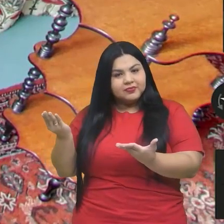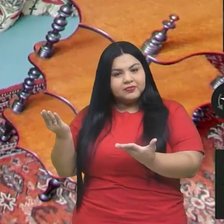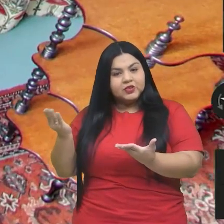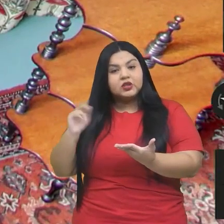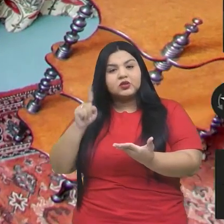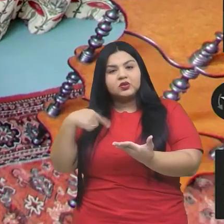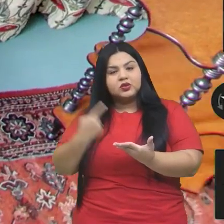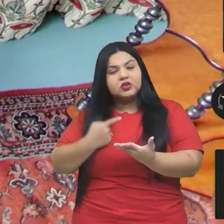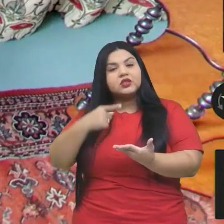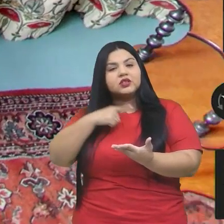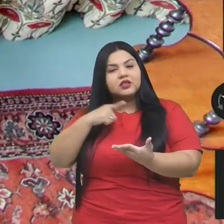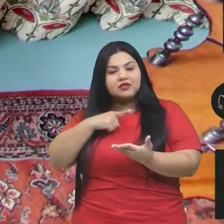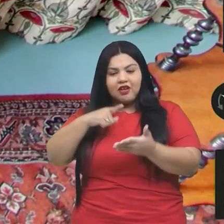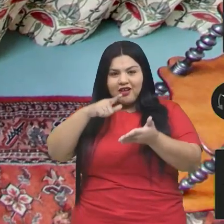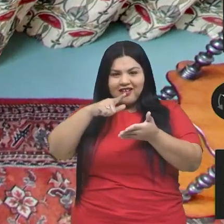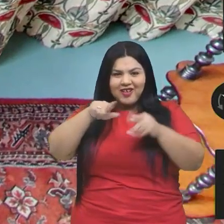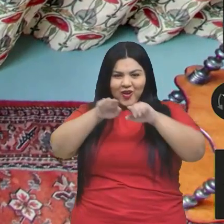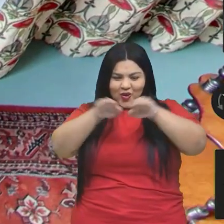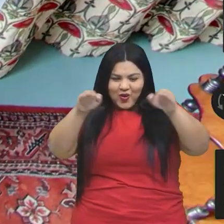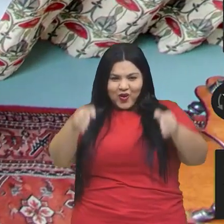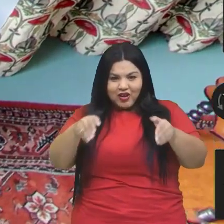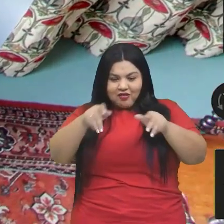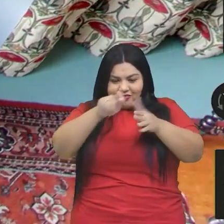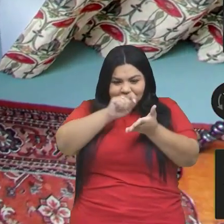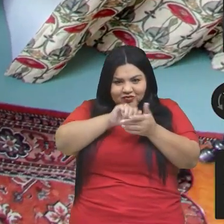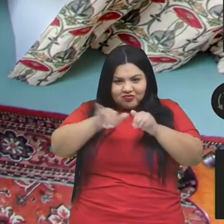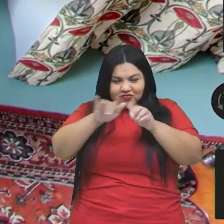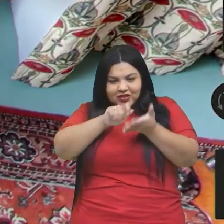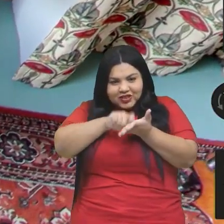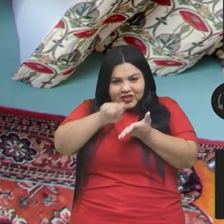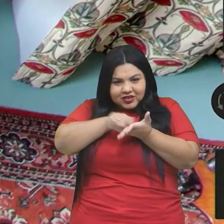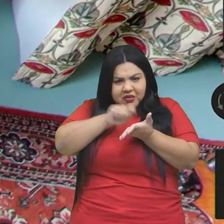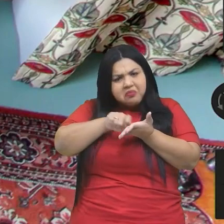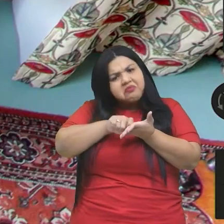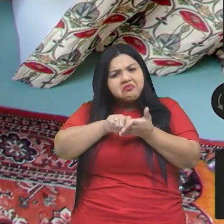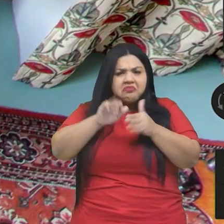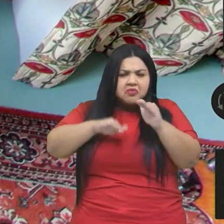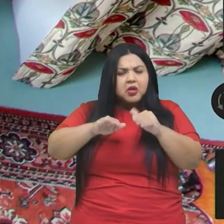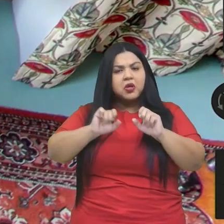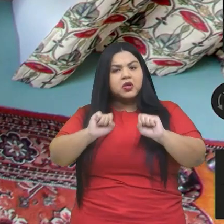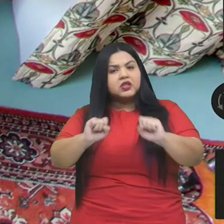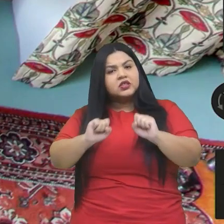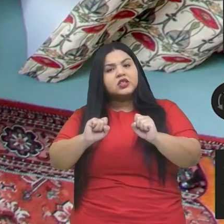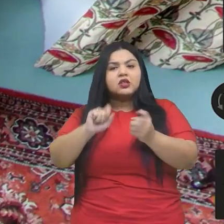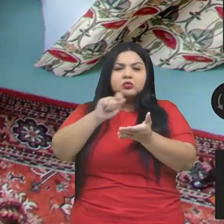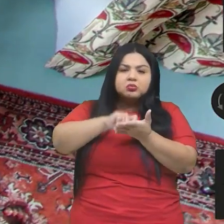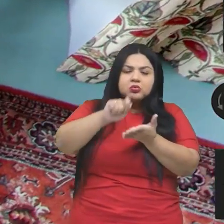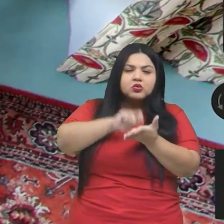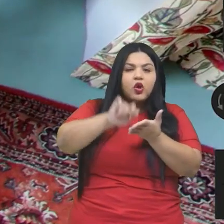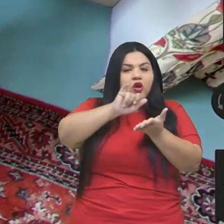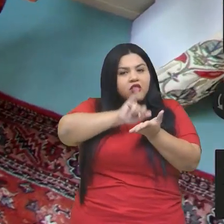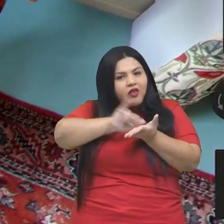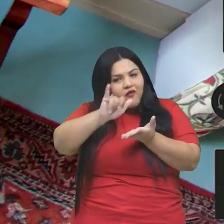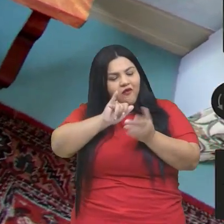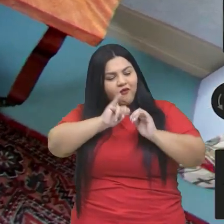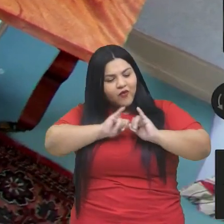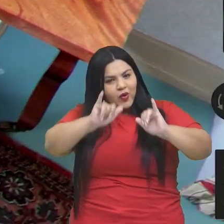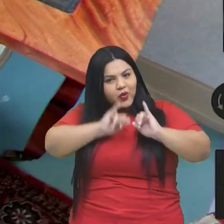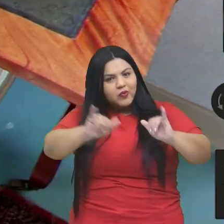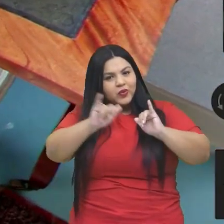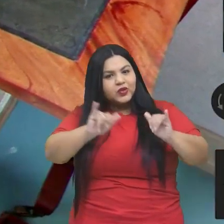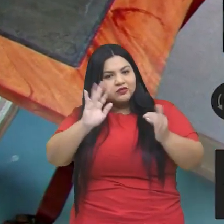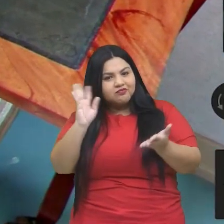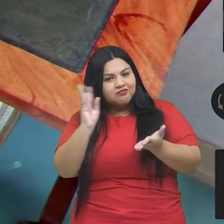temos a escrivaninha, né, onde provavelmente ela deve ter escrito parte das informações contidas aí em